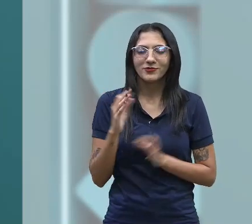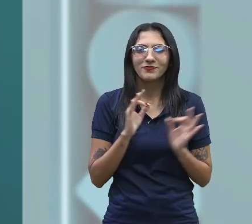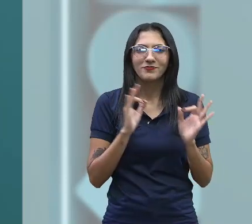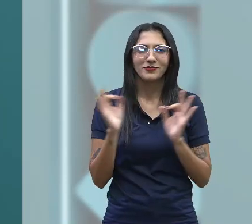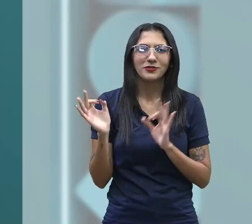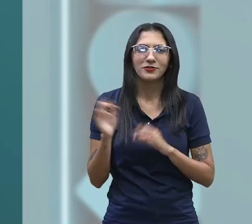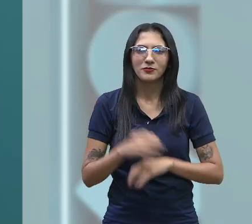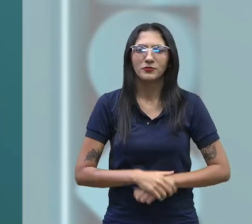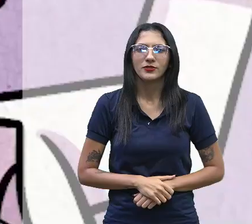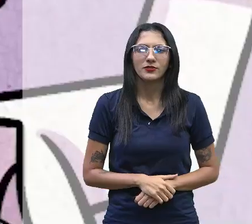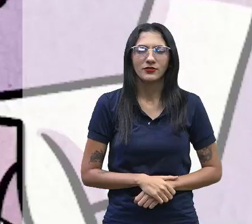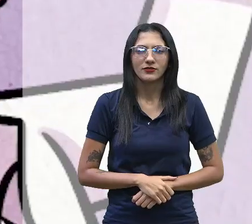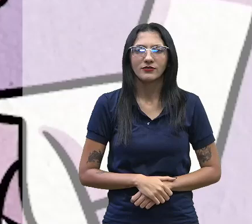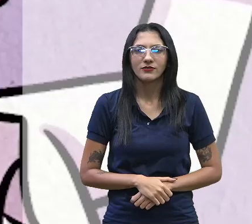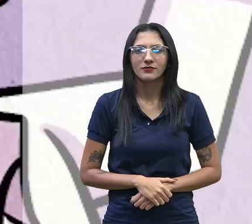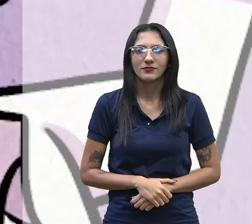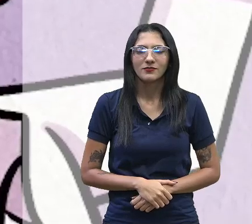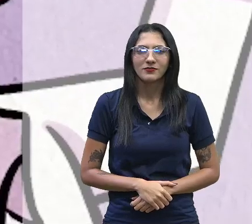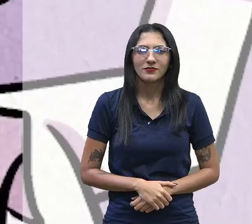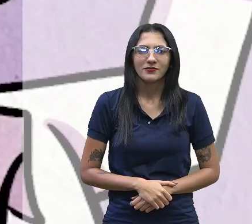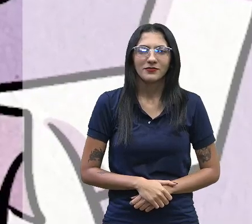Acompanhe.